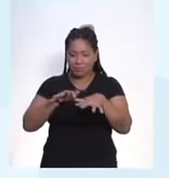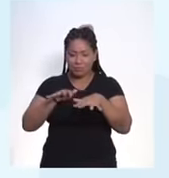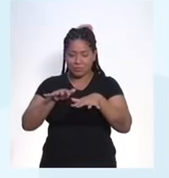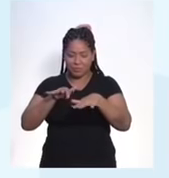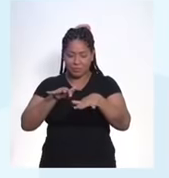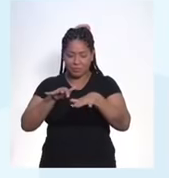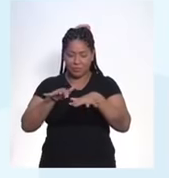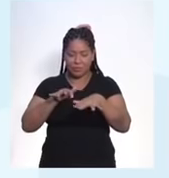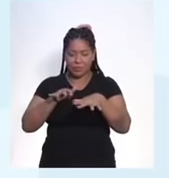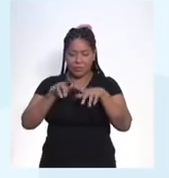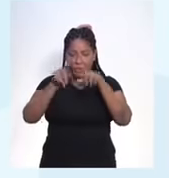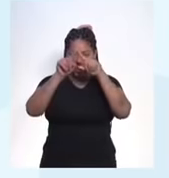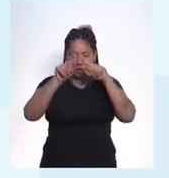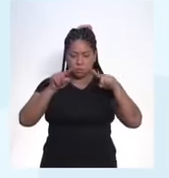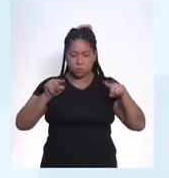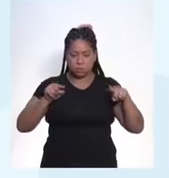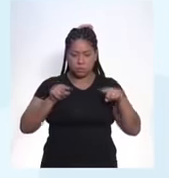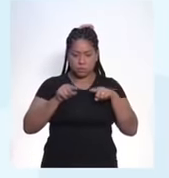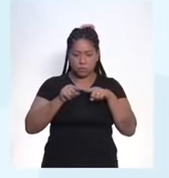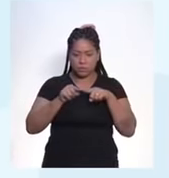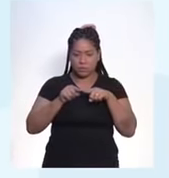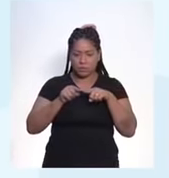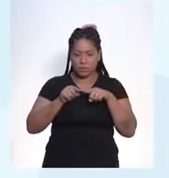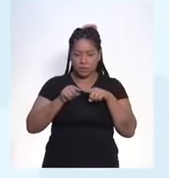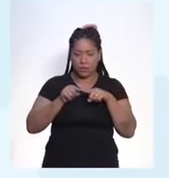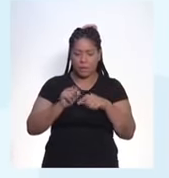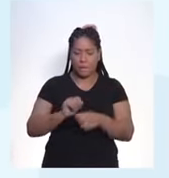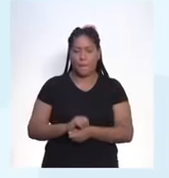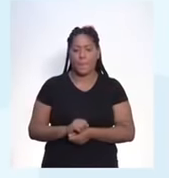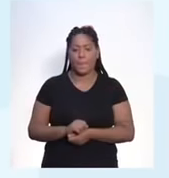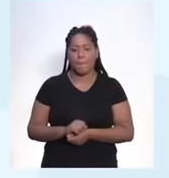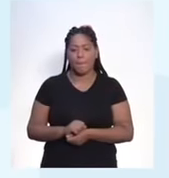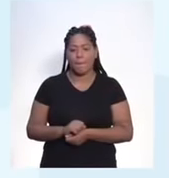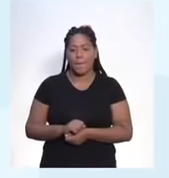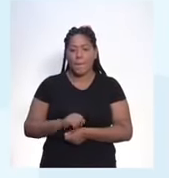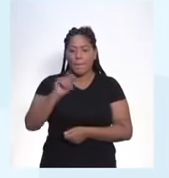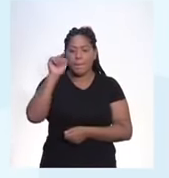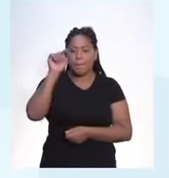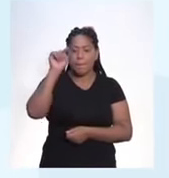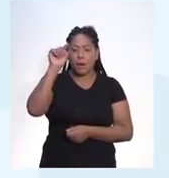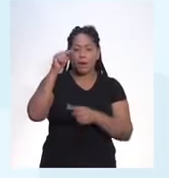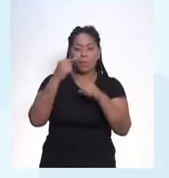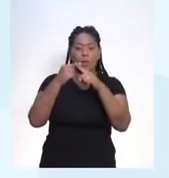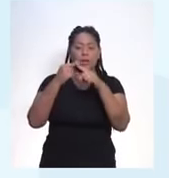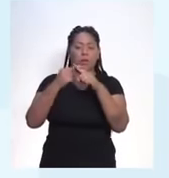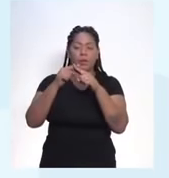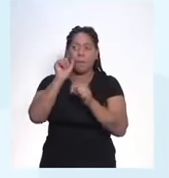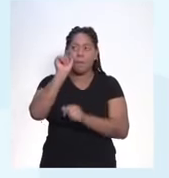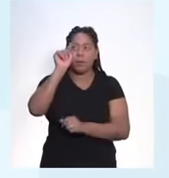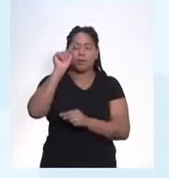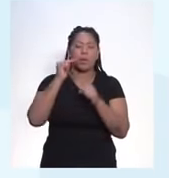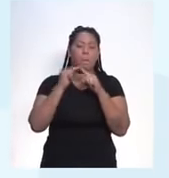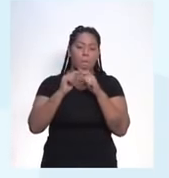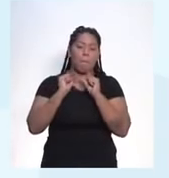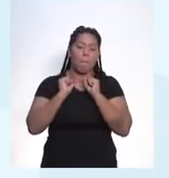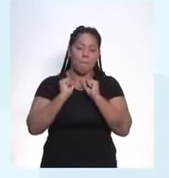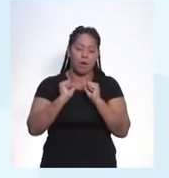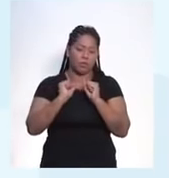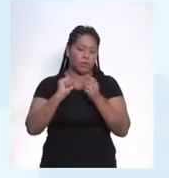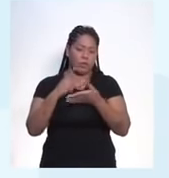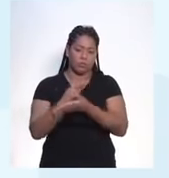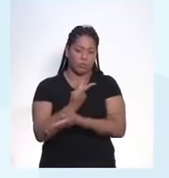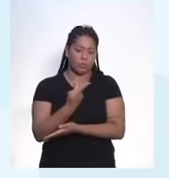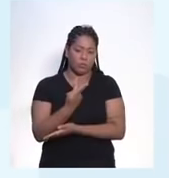movimentou e esse ponto aí ele conhecidi foi proposital eu coloquei porque porque pode acontecer na